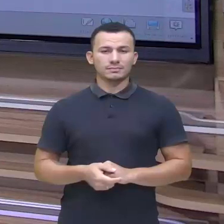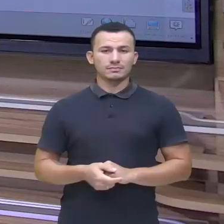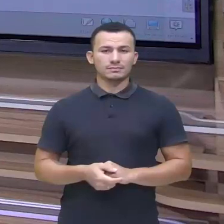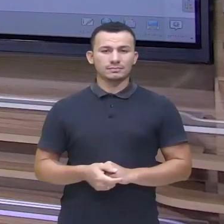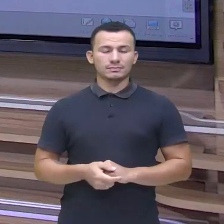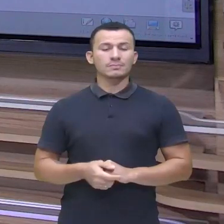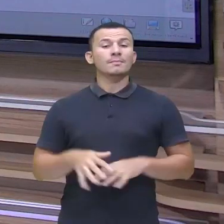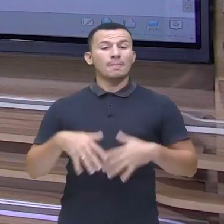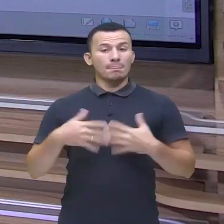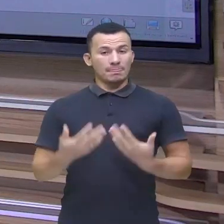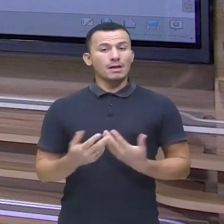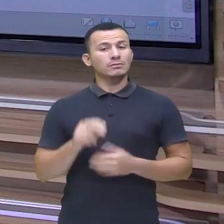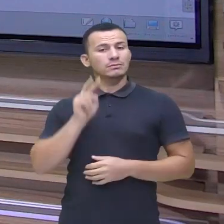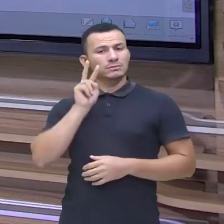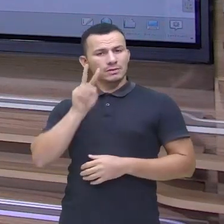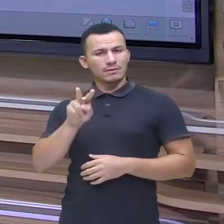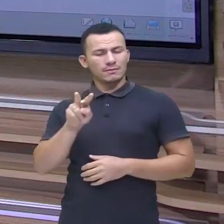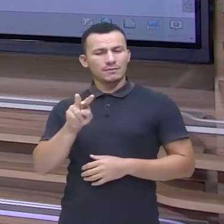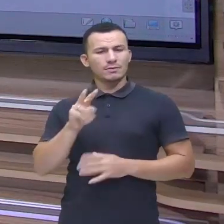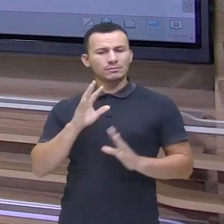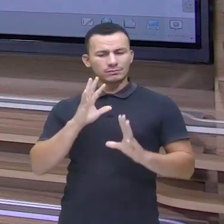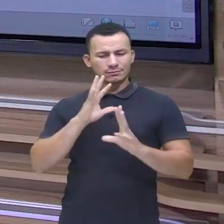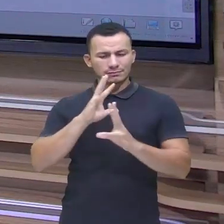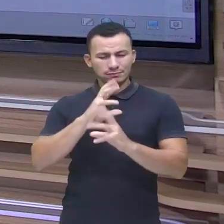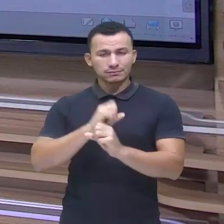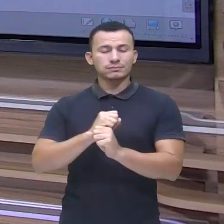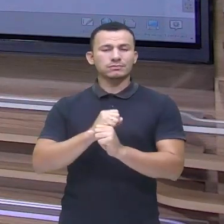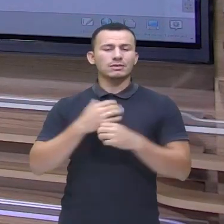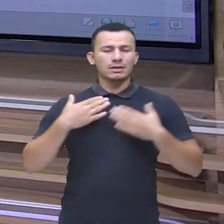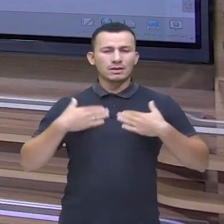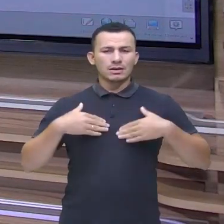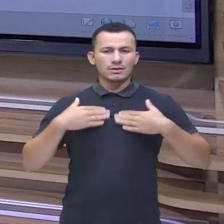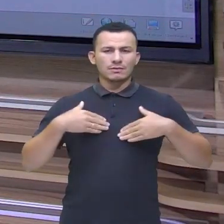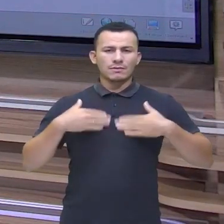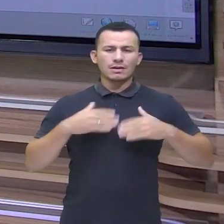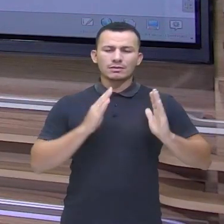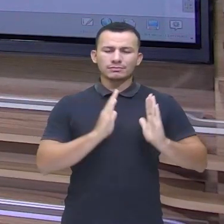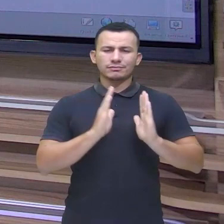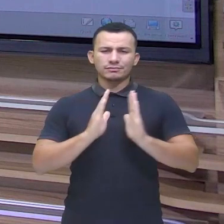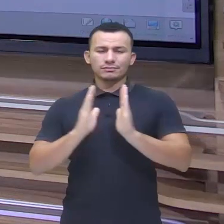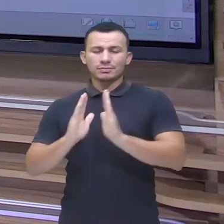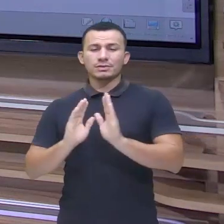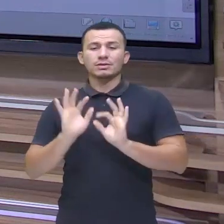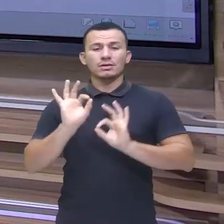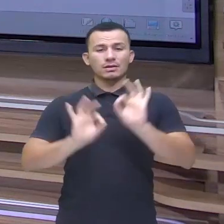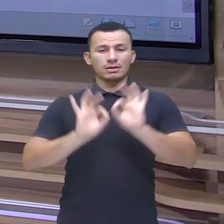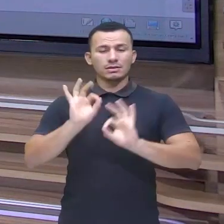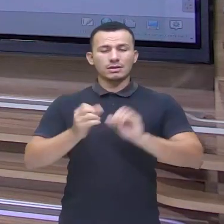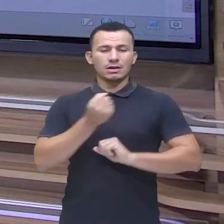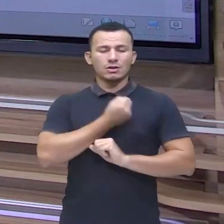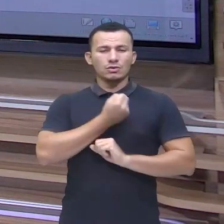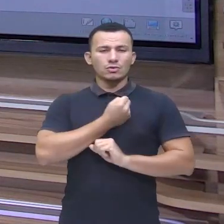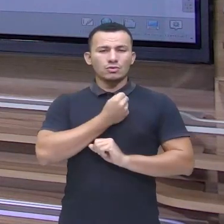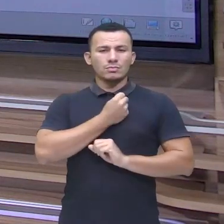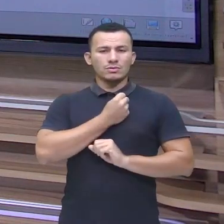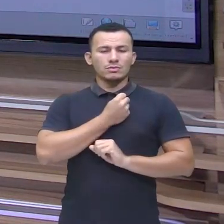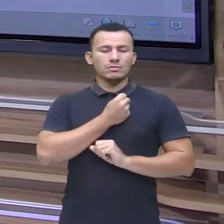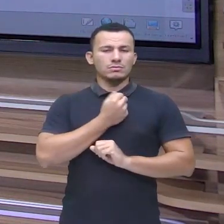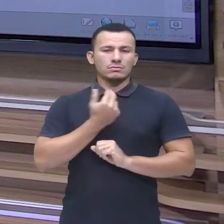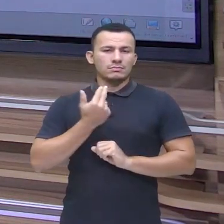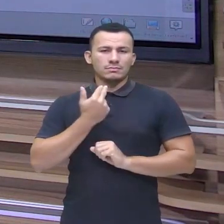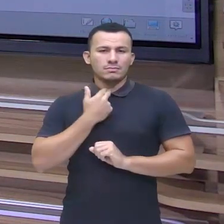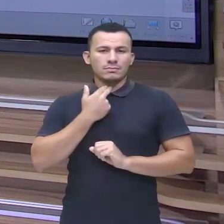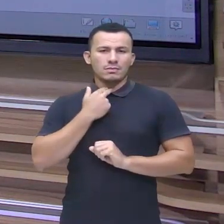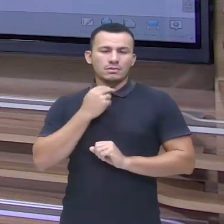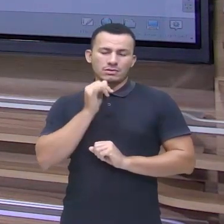Muito bem. Então, vimos aí nessa primeira conta, bem devagar, que eu tenho que ir fazendo o quê? Alocando os números, tá certo? Eu não posso deixar... Se o resultado